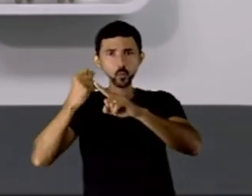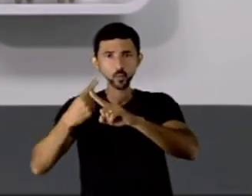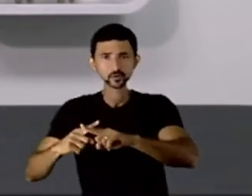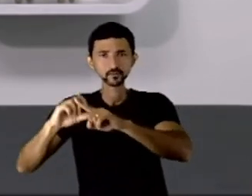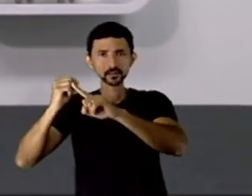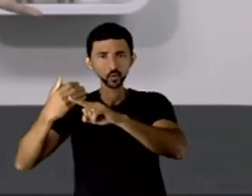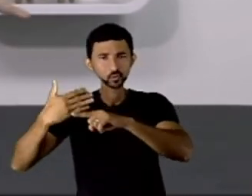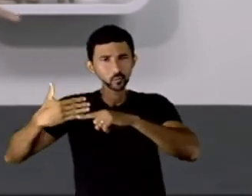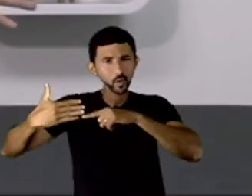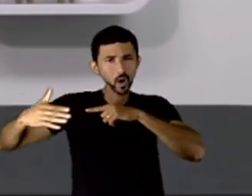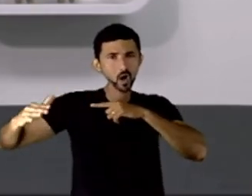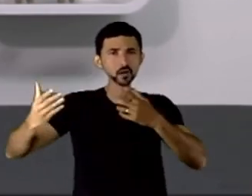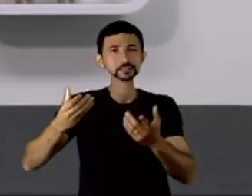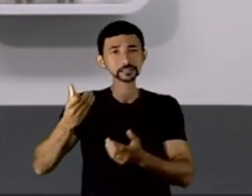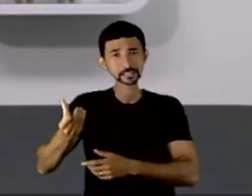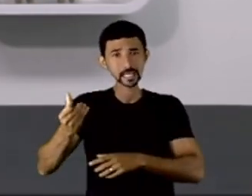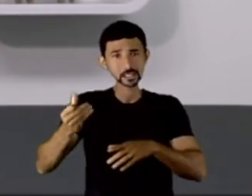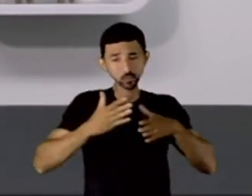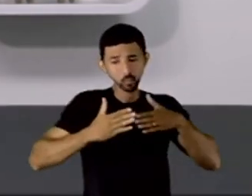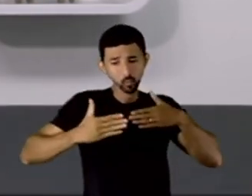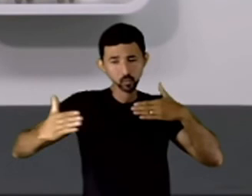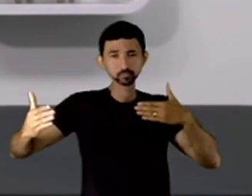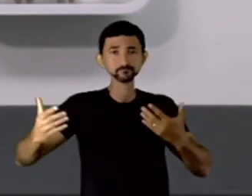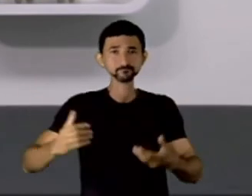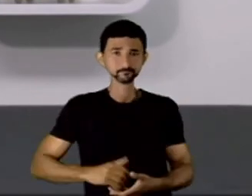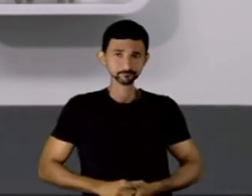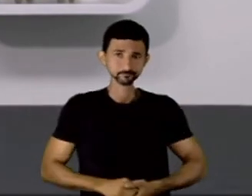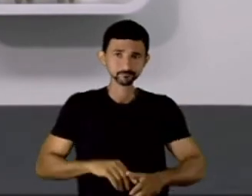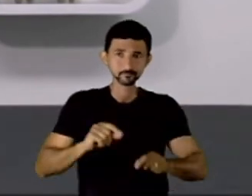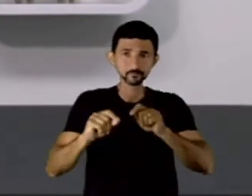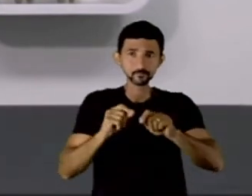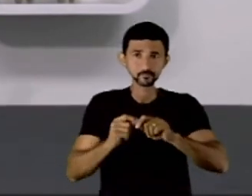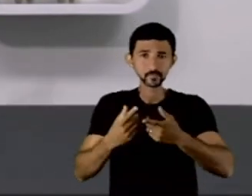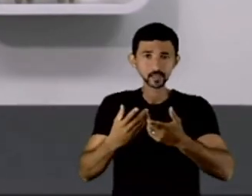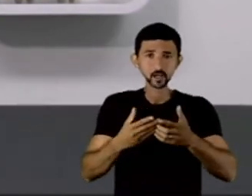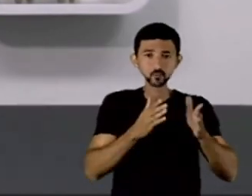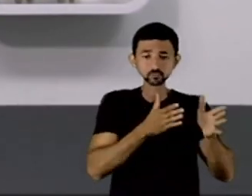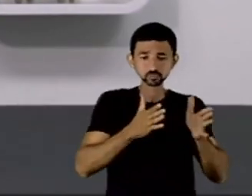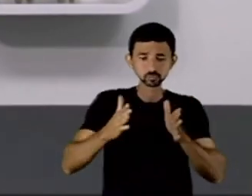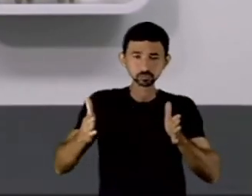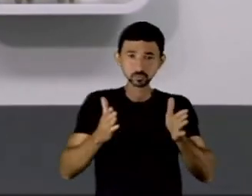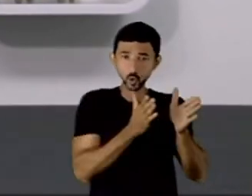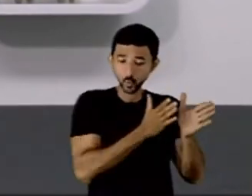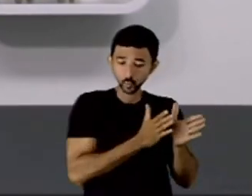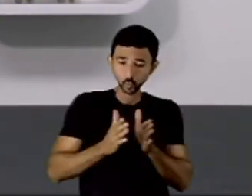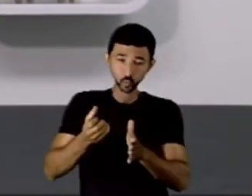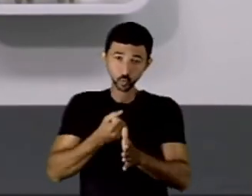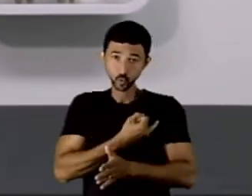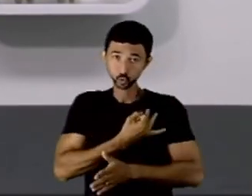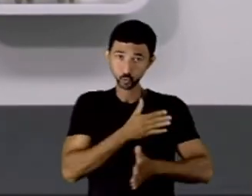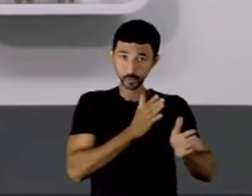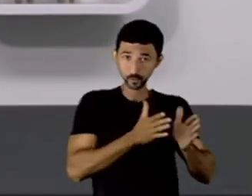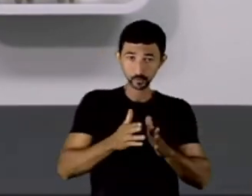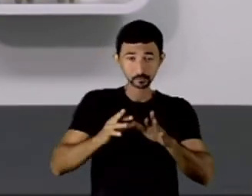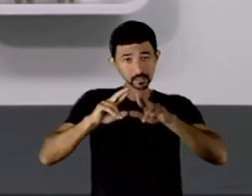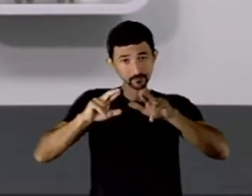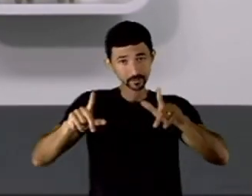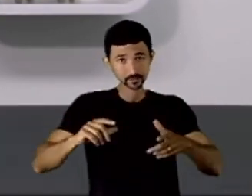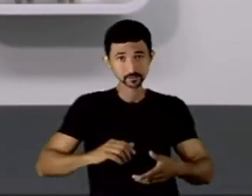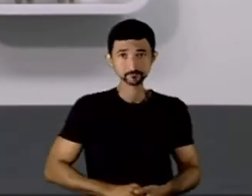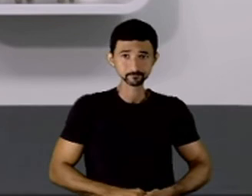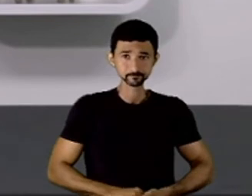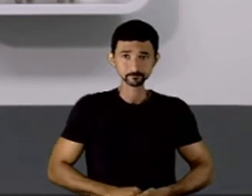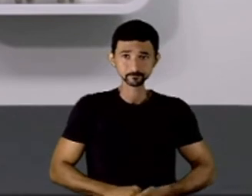8 vezes 6 vezes, ele se multiplicando. Então, essa exposição de fatores, ela pode ser diferente,